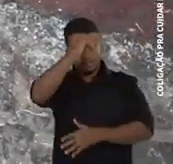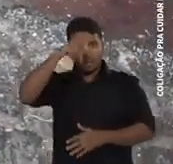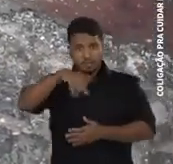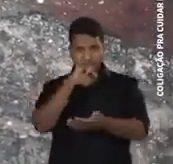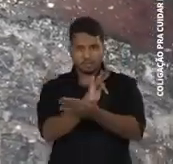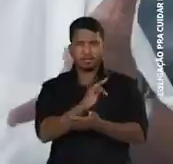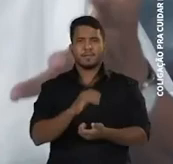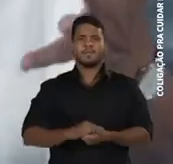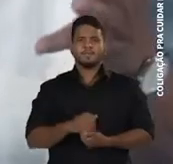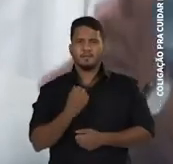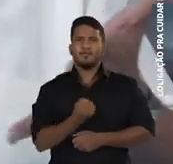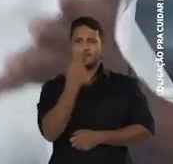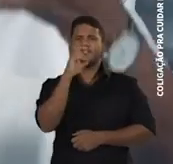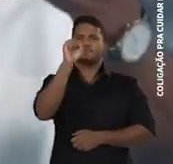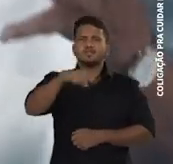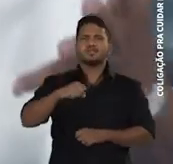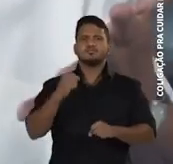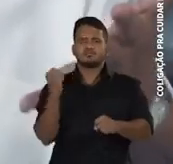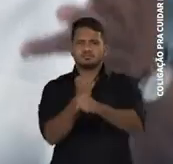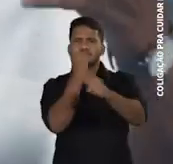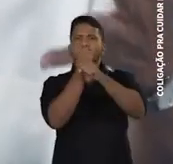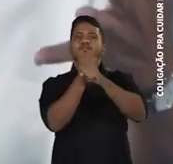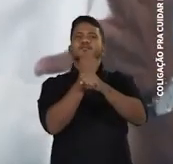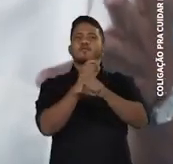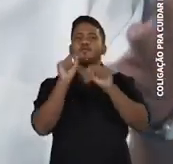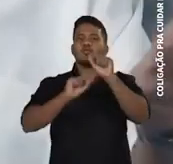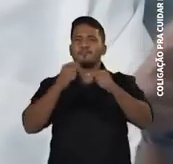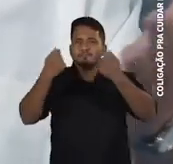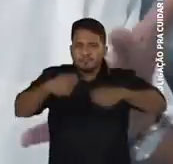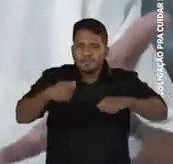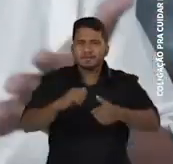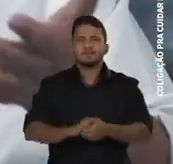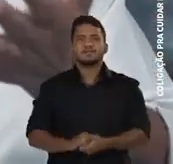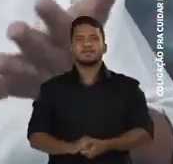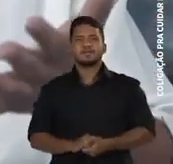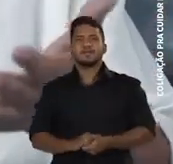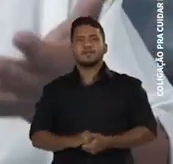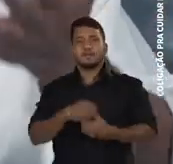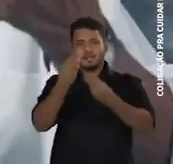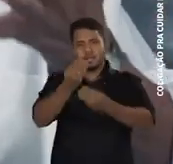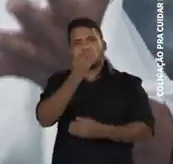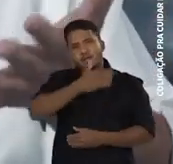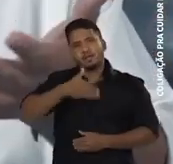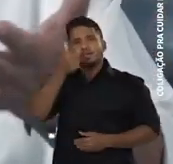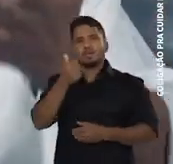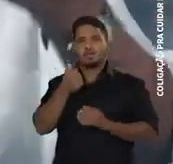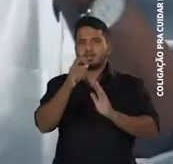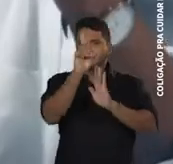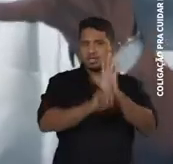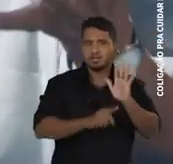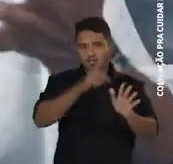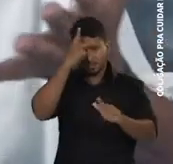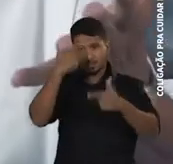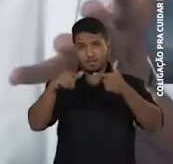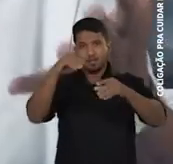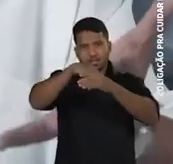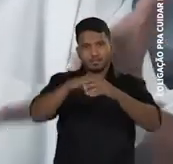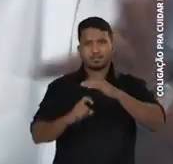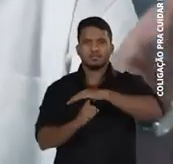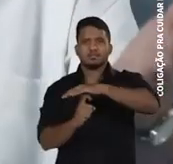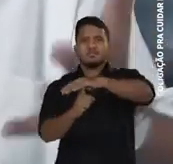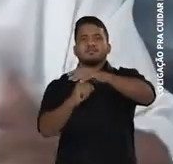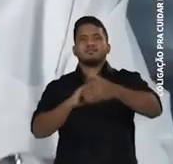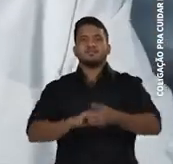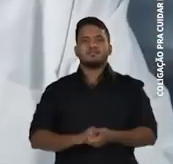de Teresina farei as reformas necessárias para dar de idade a quem trabalha